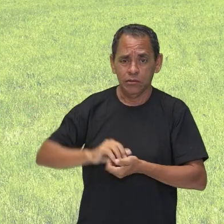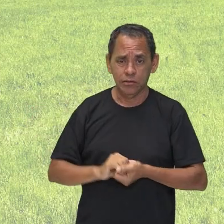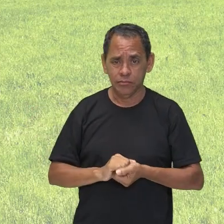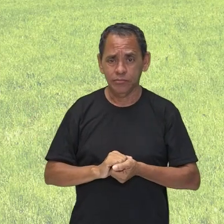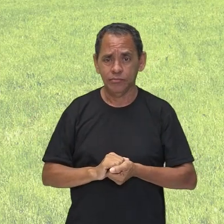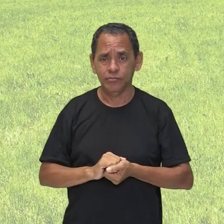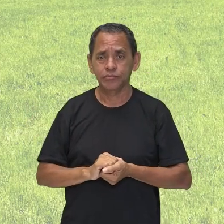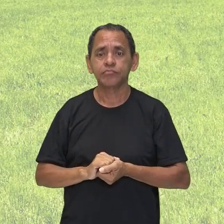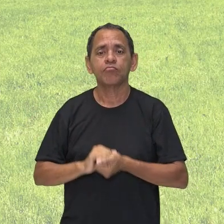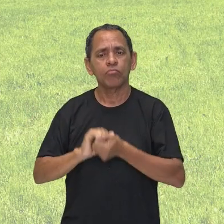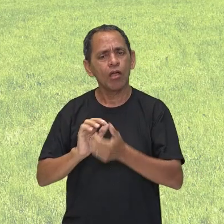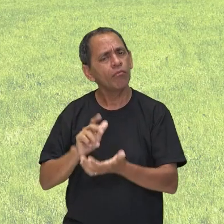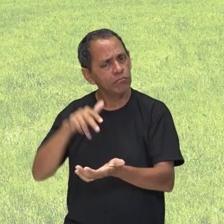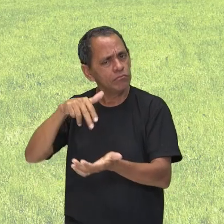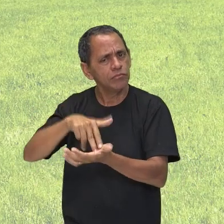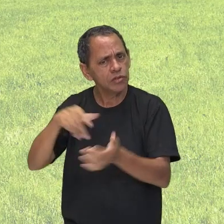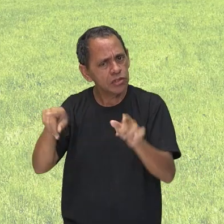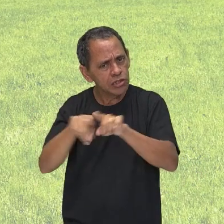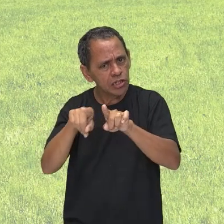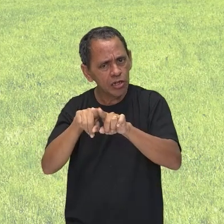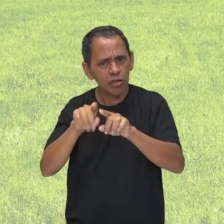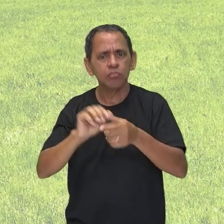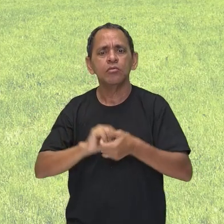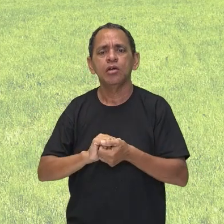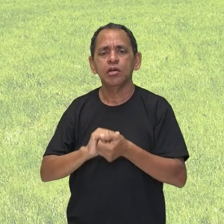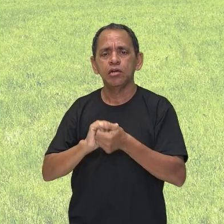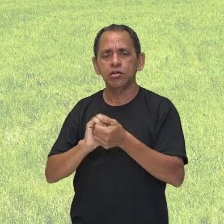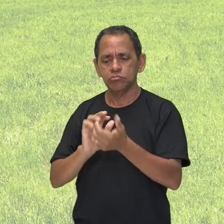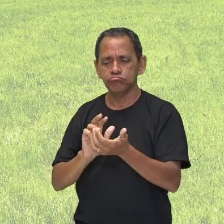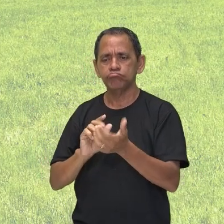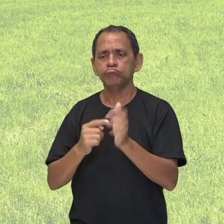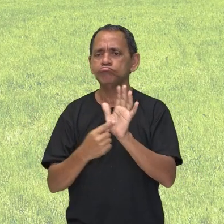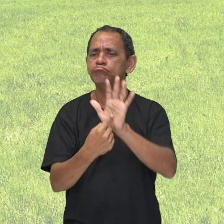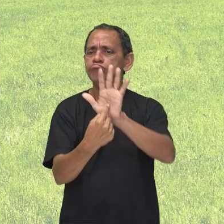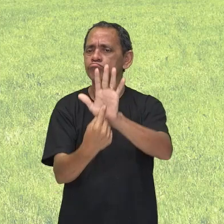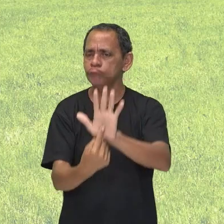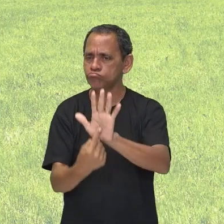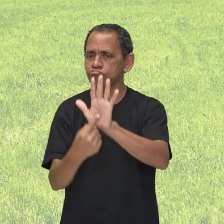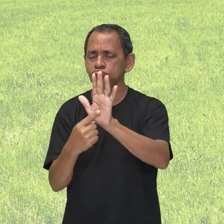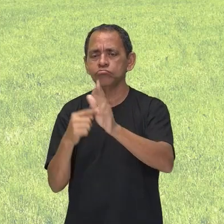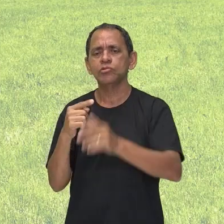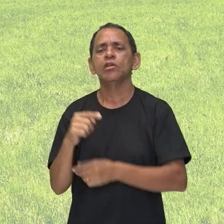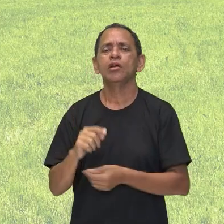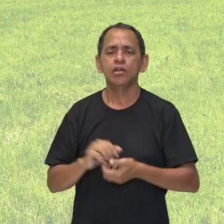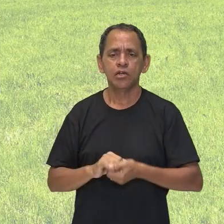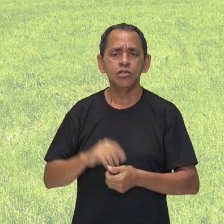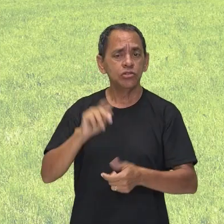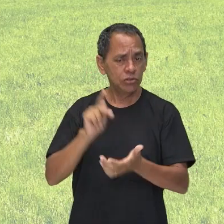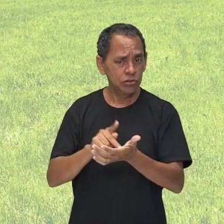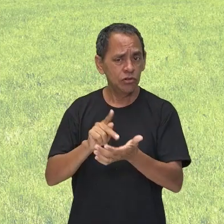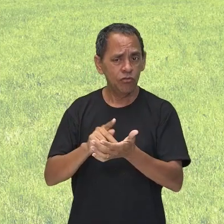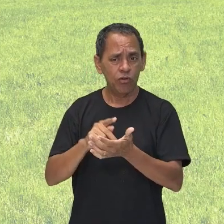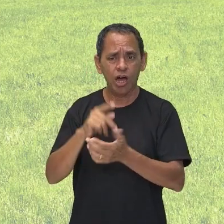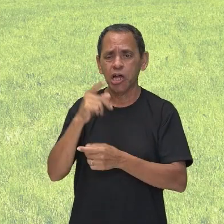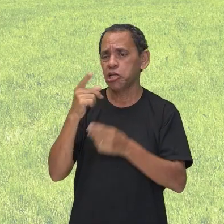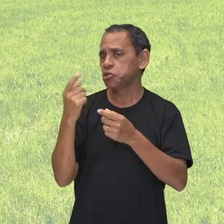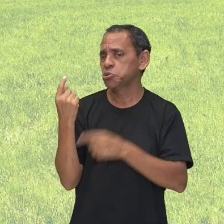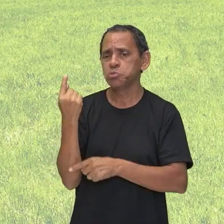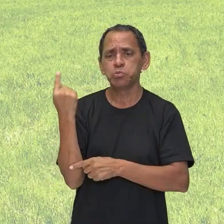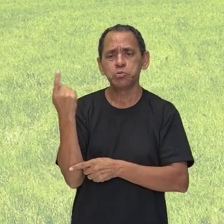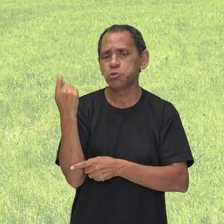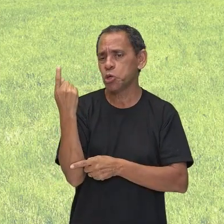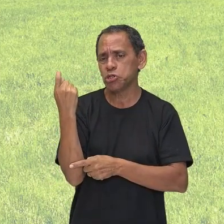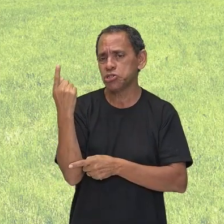se destacar e de se superar, mesmo isolado, mesmo sozinho. Então,